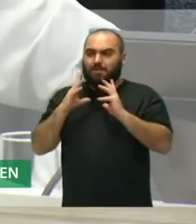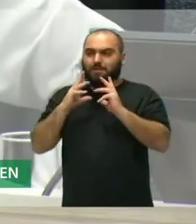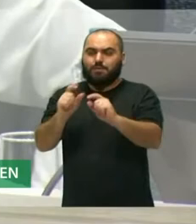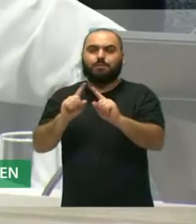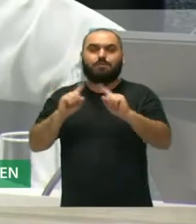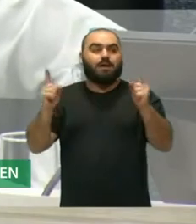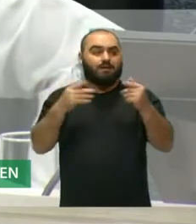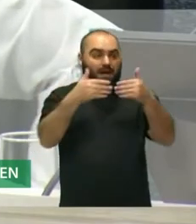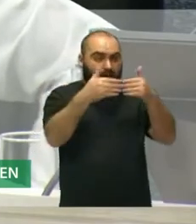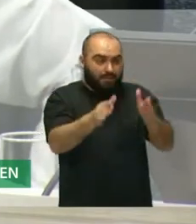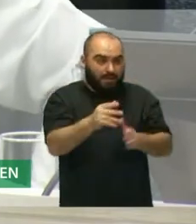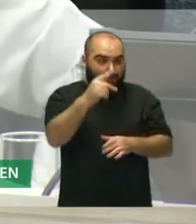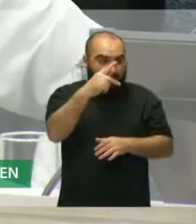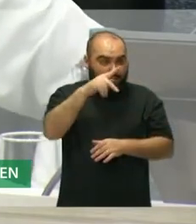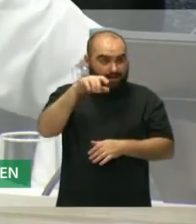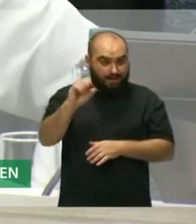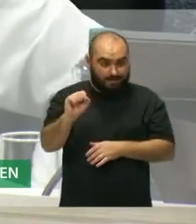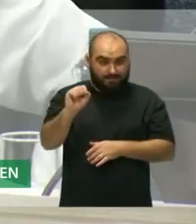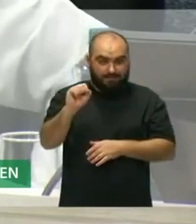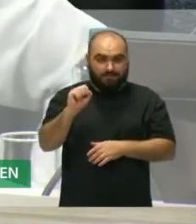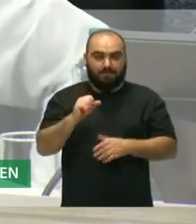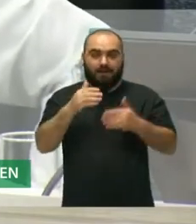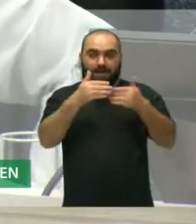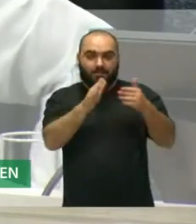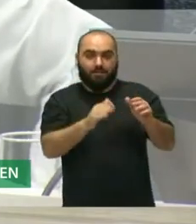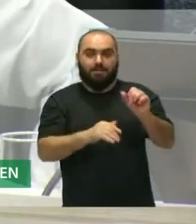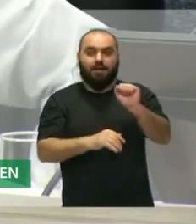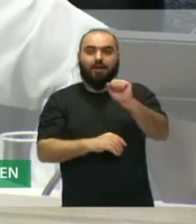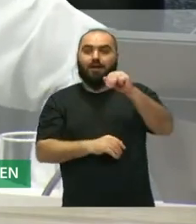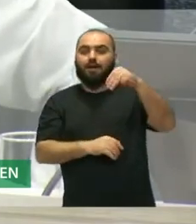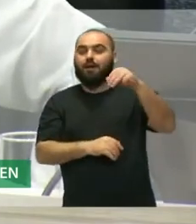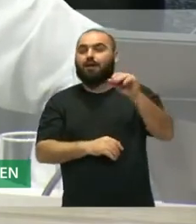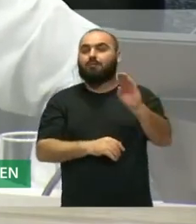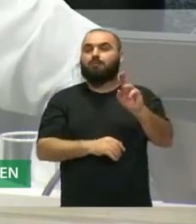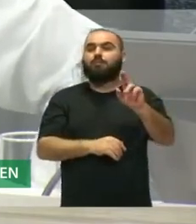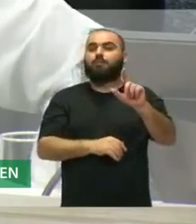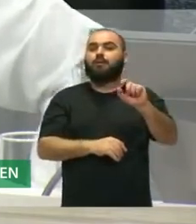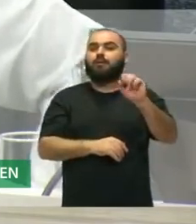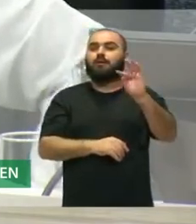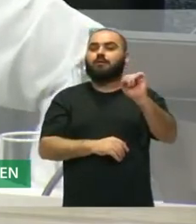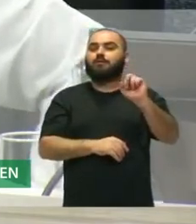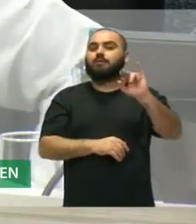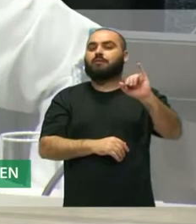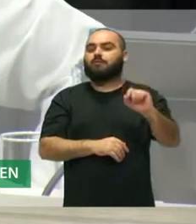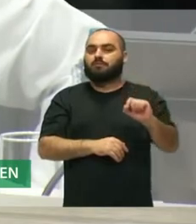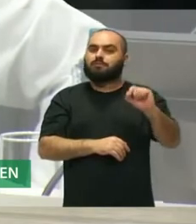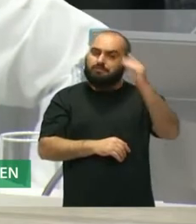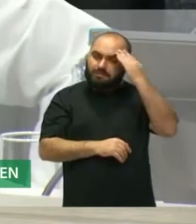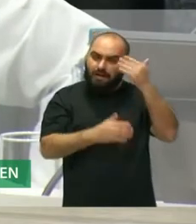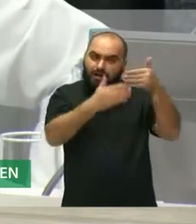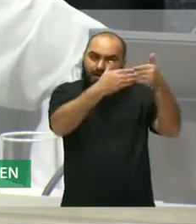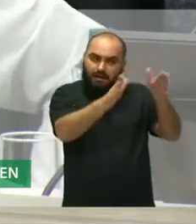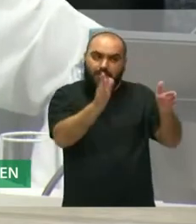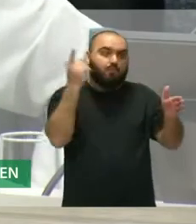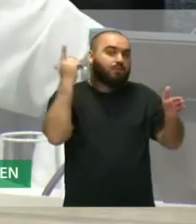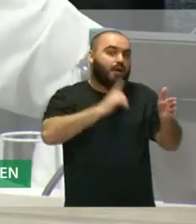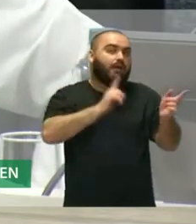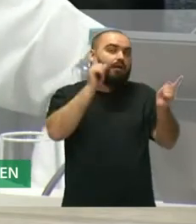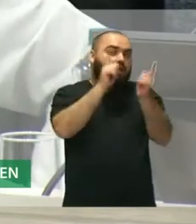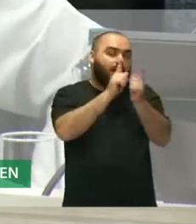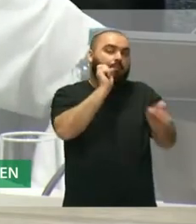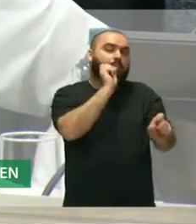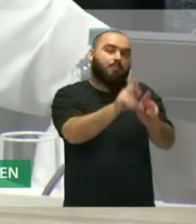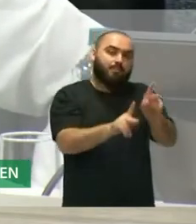gente abrir o PS, deixa a gente abrir o ambulatório. Nós queríamos abrir parcialmente para atender a população.